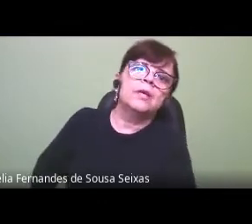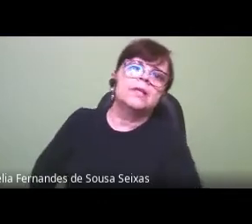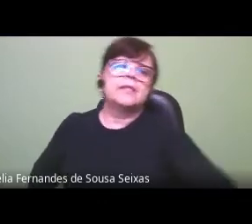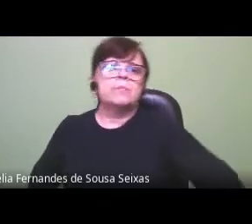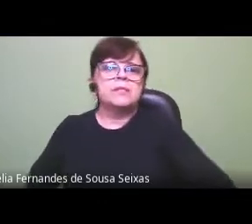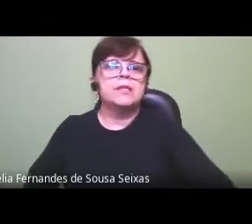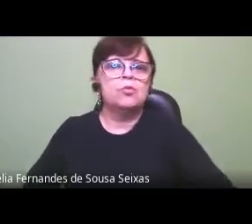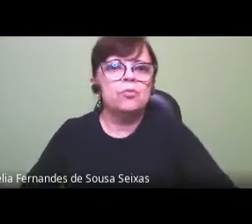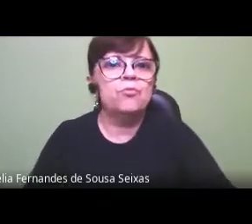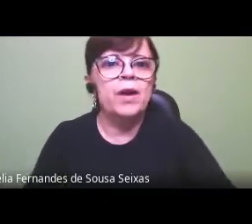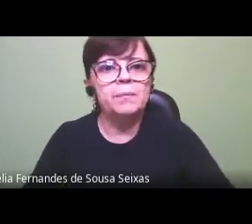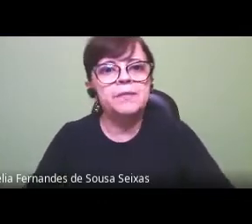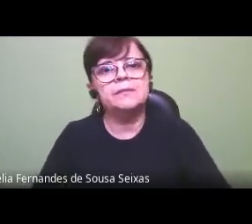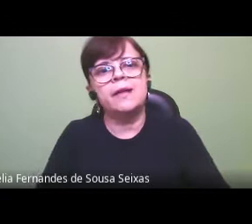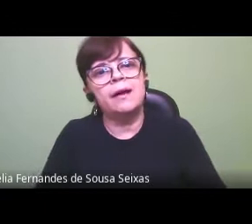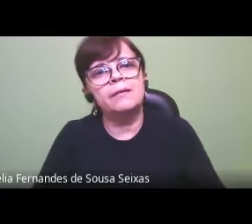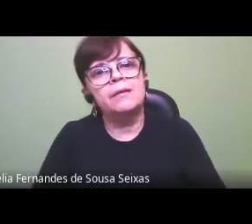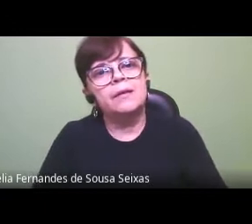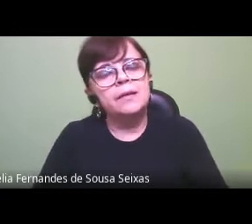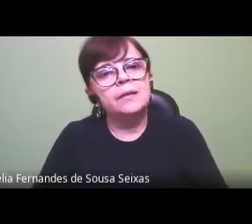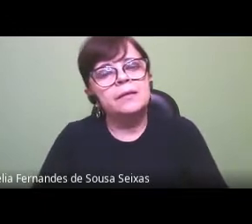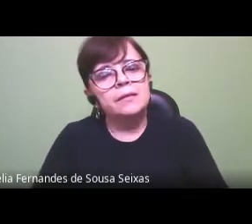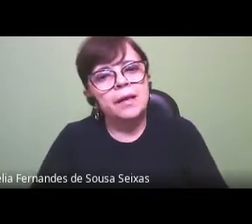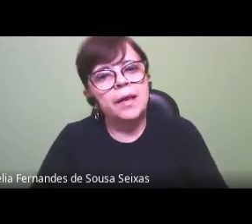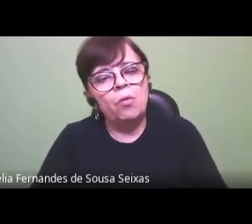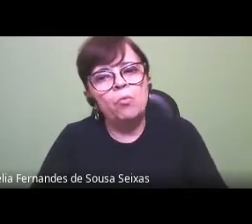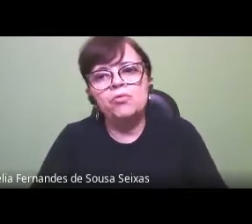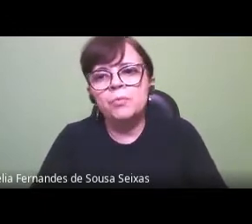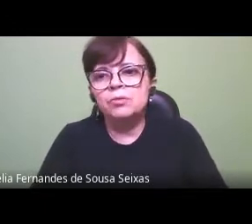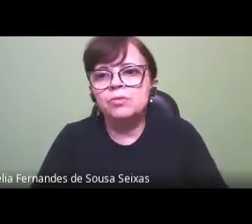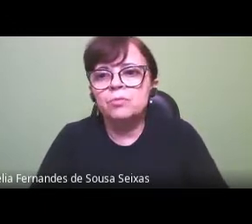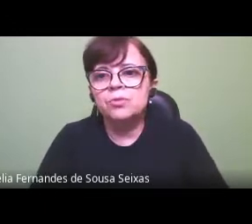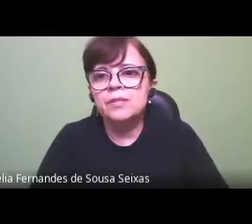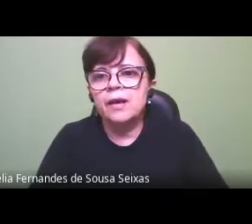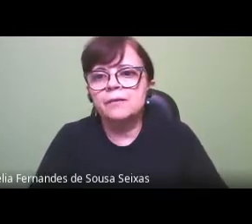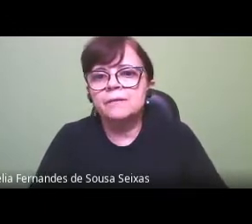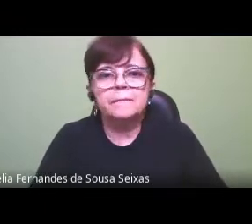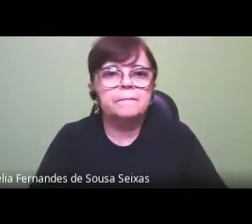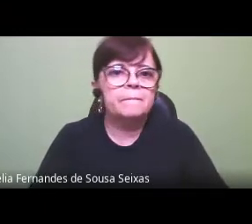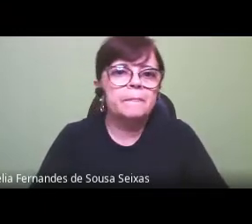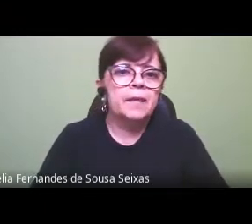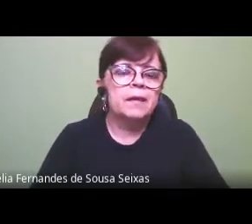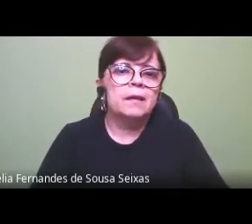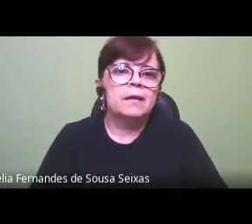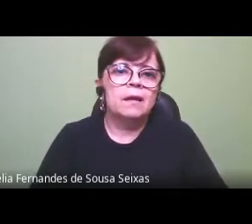símbolo... semicírculo, vai apresentar qual o movimento que vamos usar.